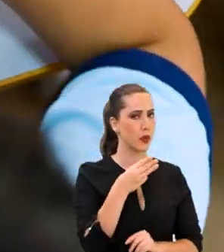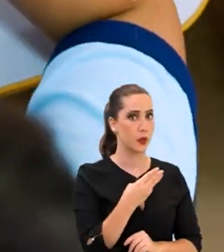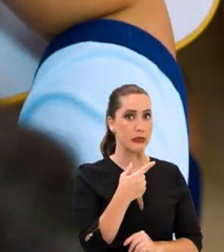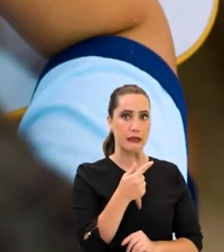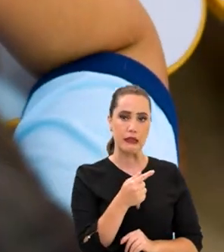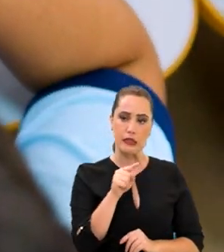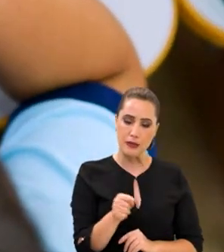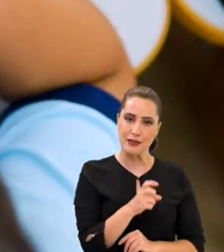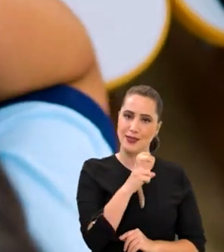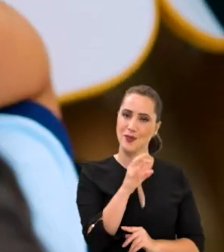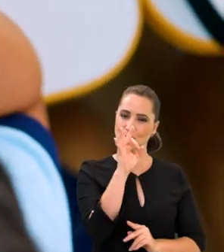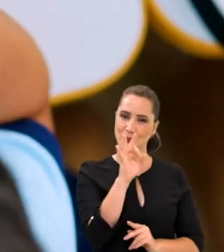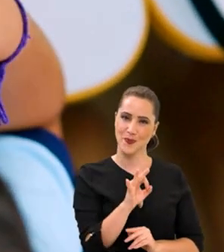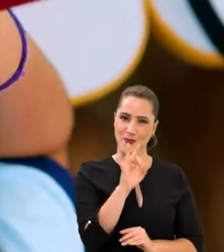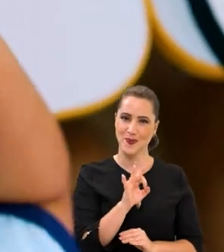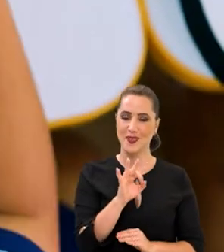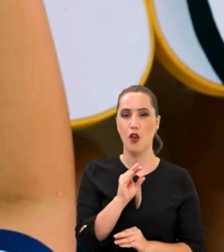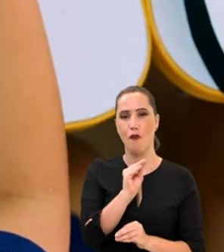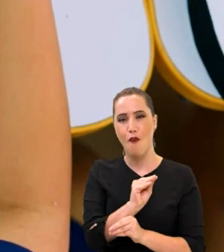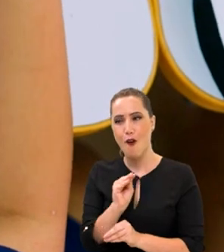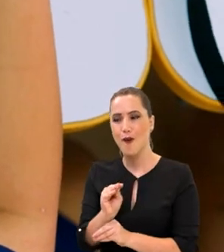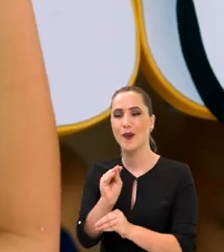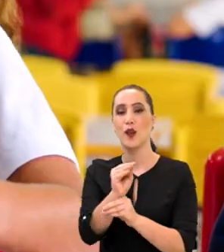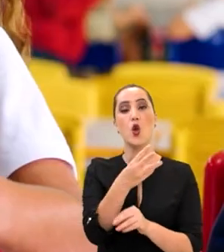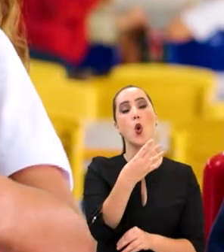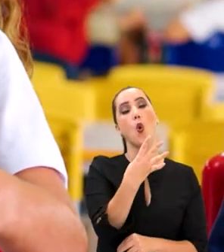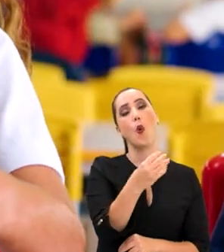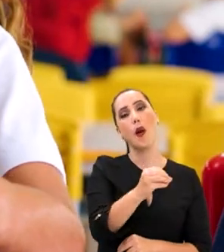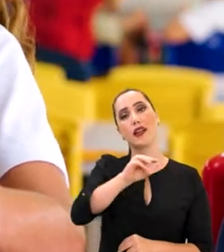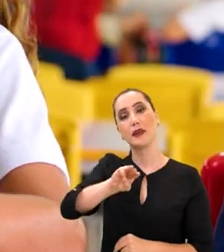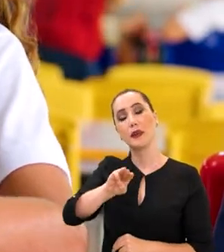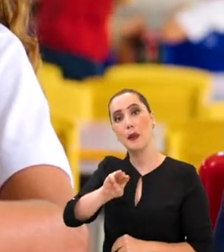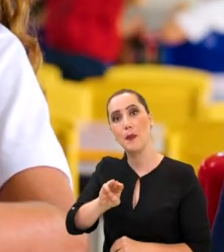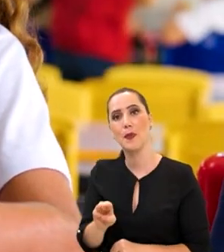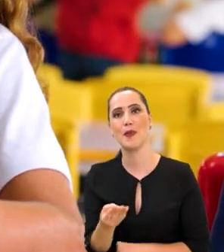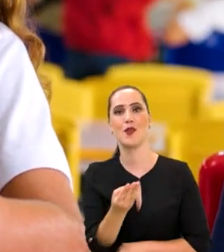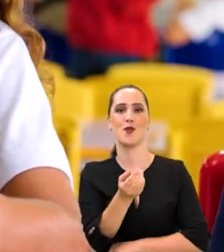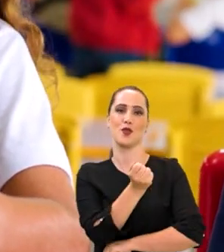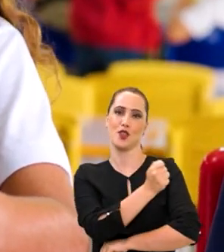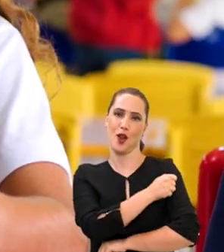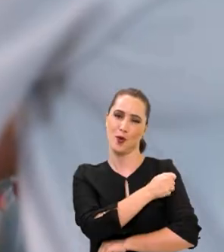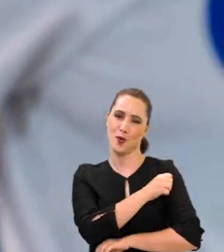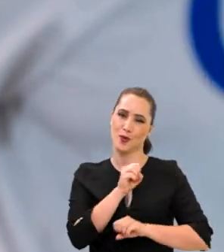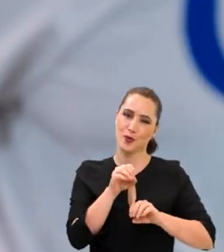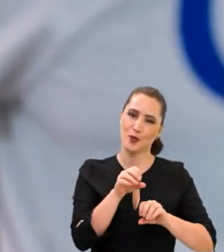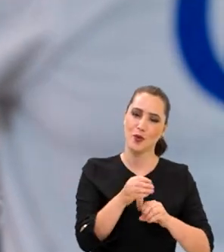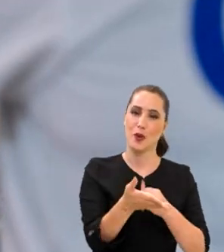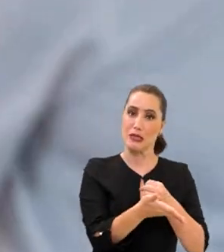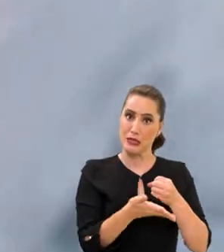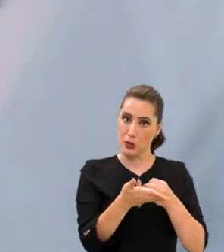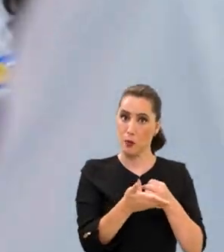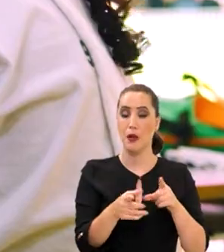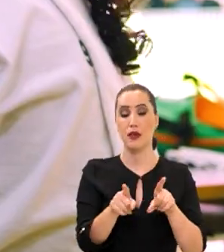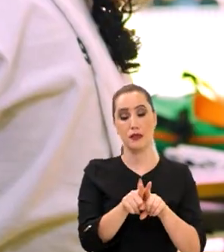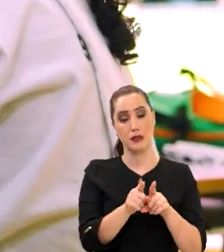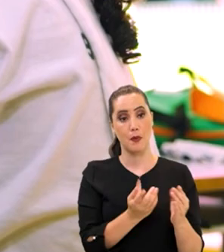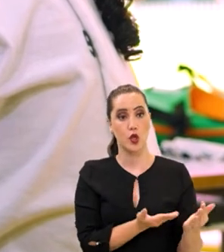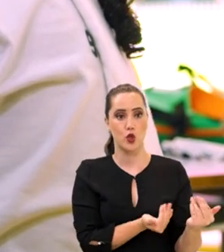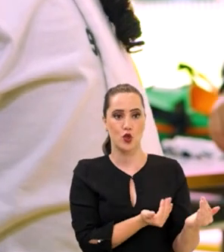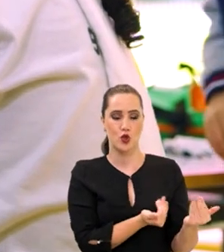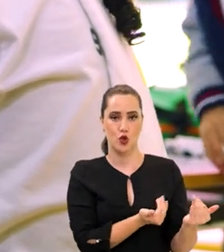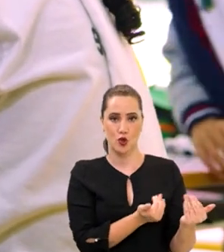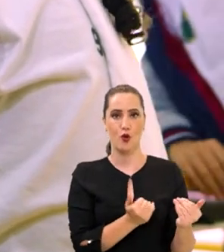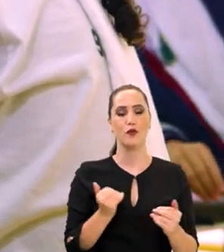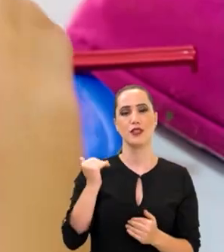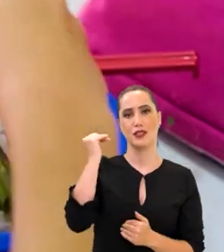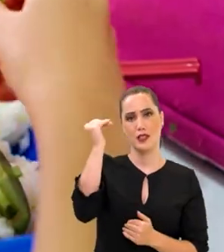de 37,5% e vai beneficiar quase 40 milhões de estudantes da educação básica, além de jovens